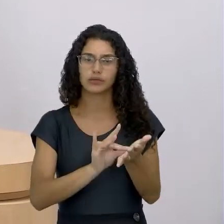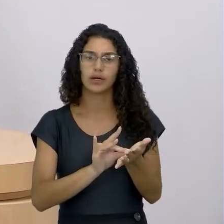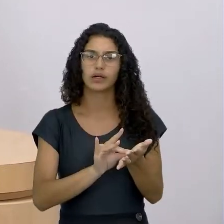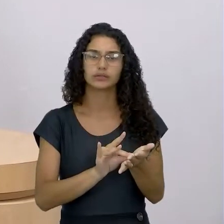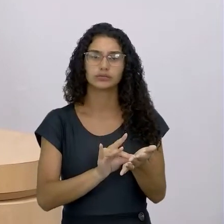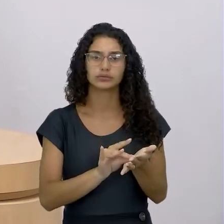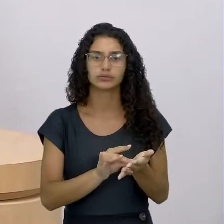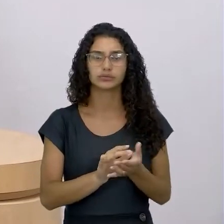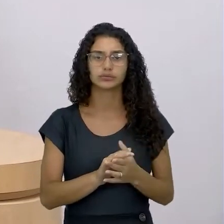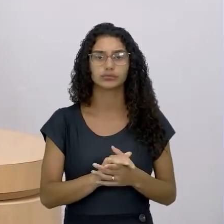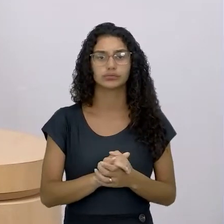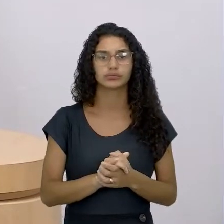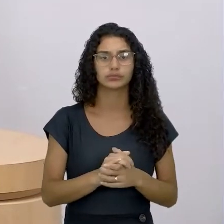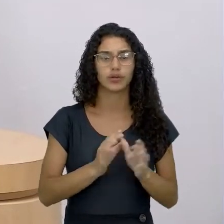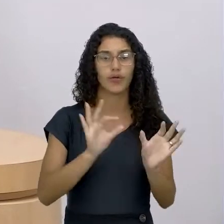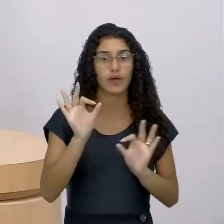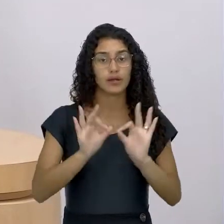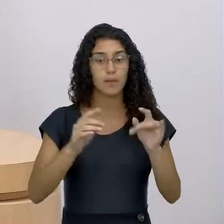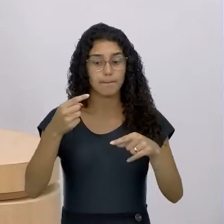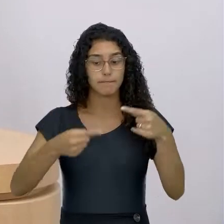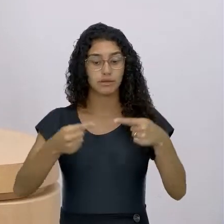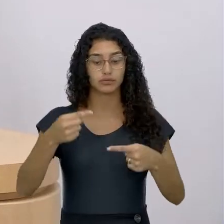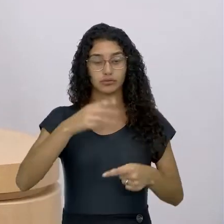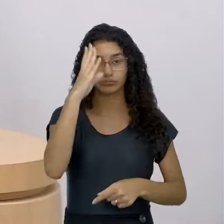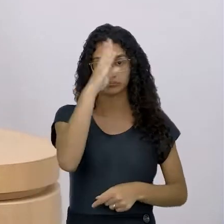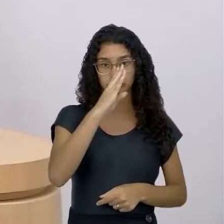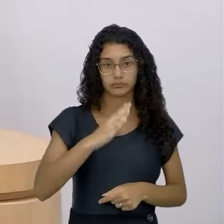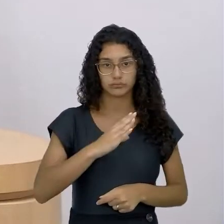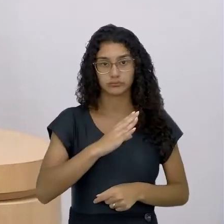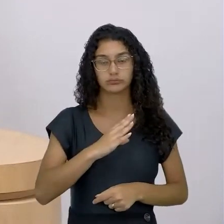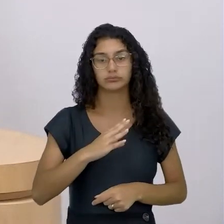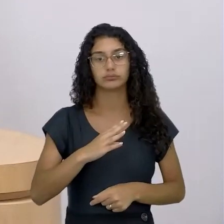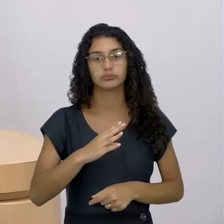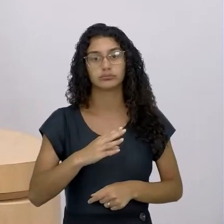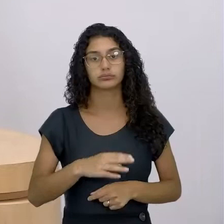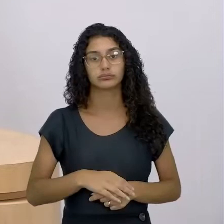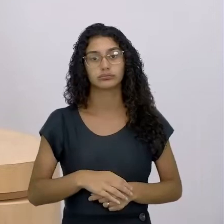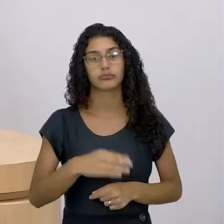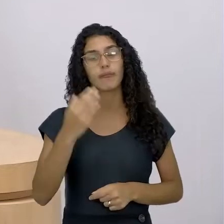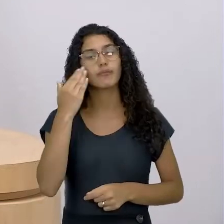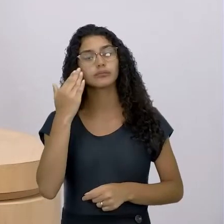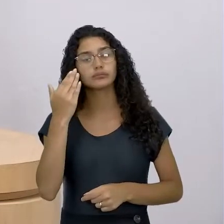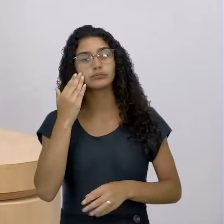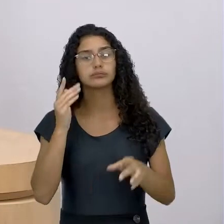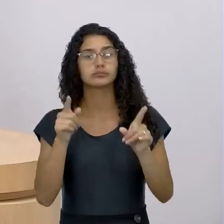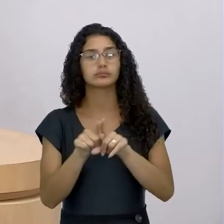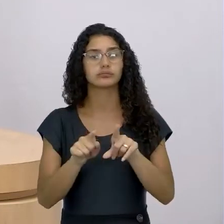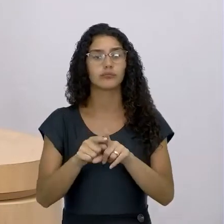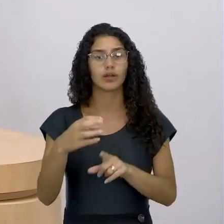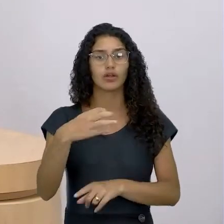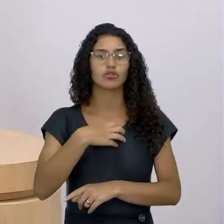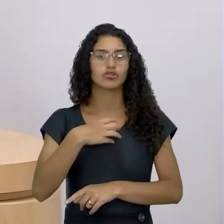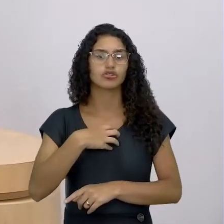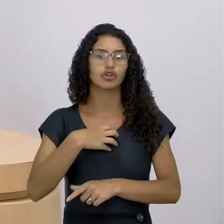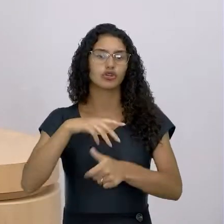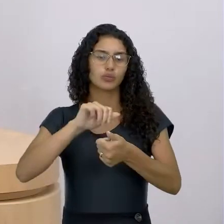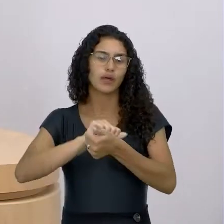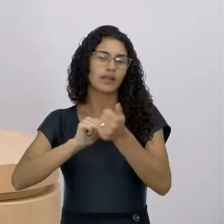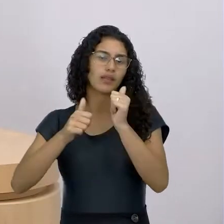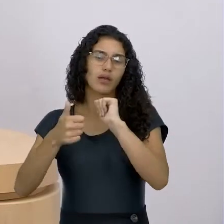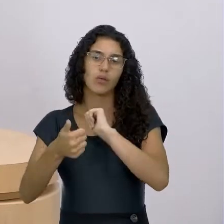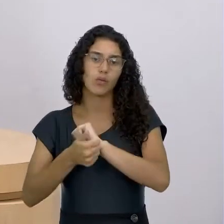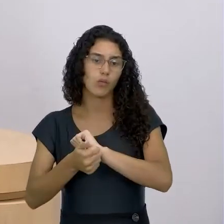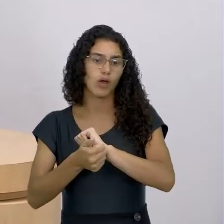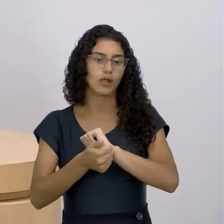que a organização política do Brasil, ela não é compreendida de forma adequada,